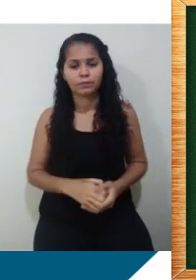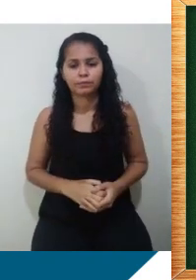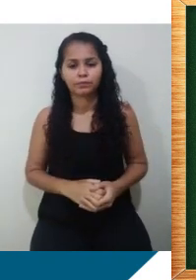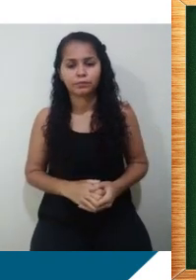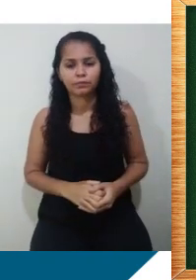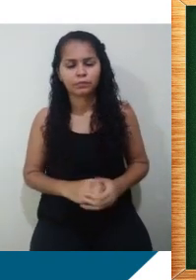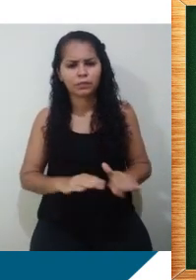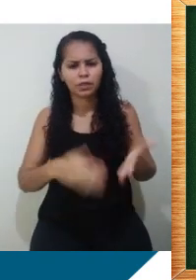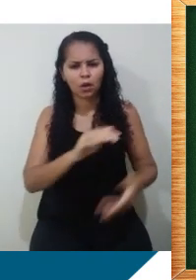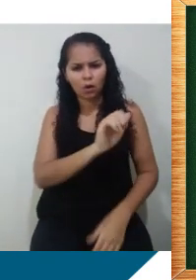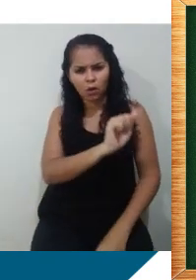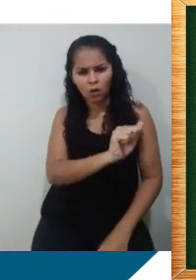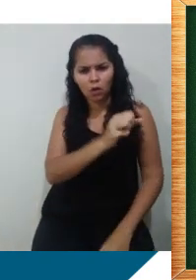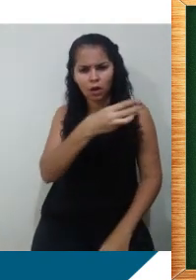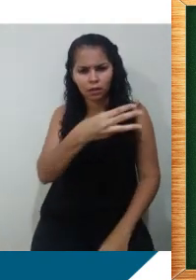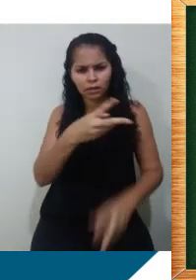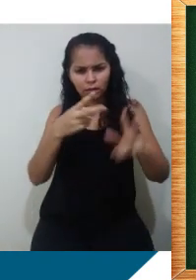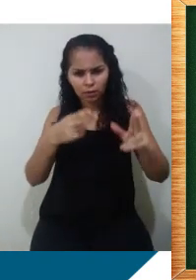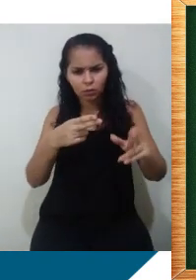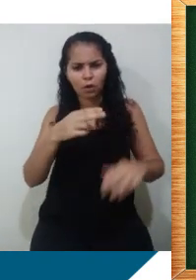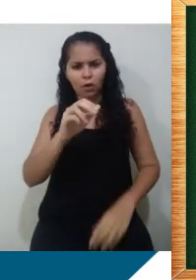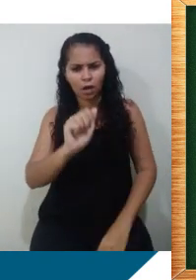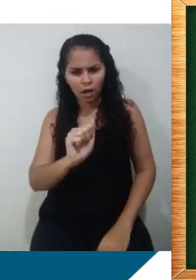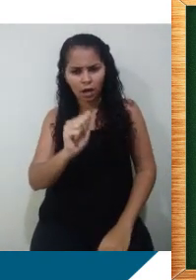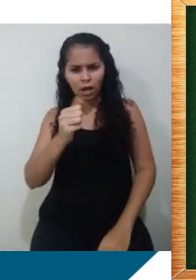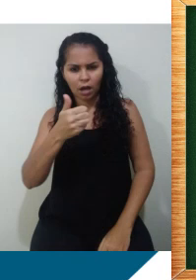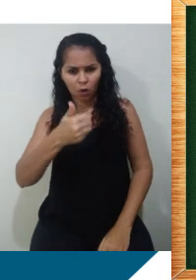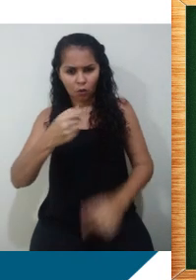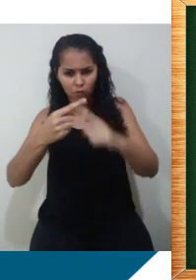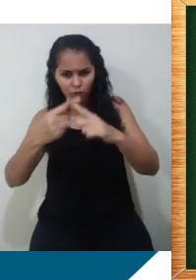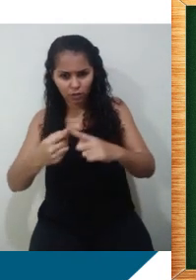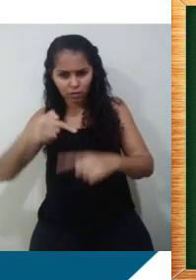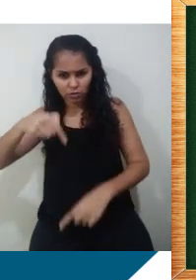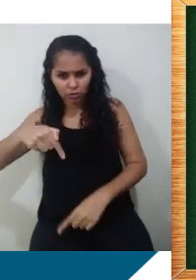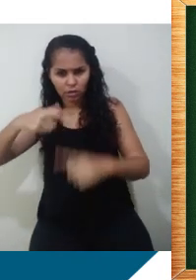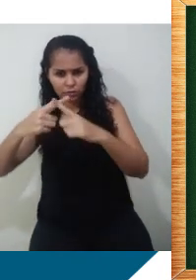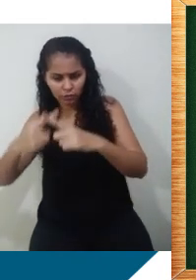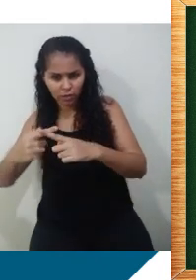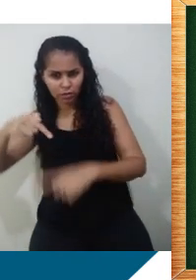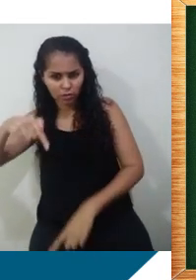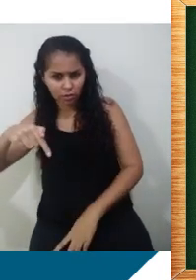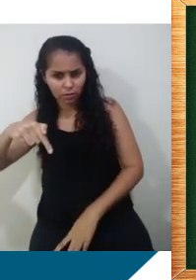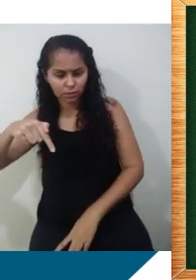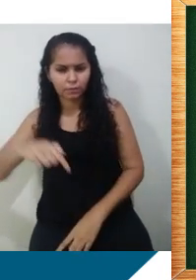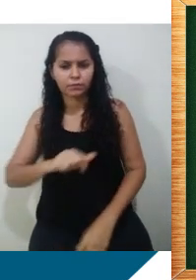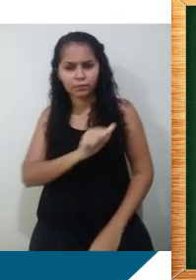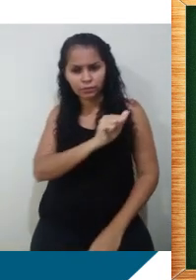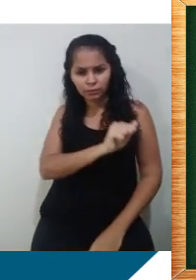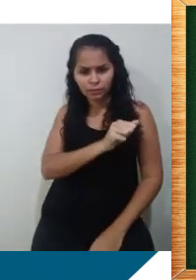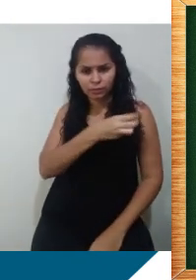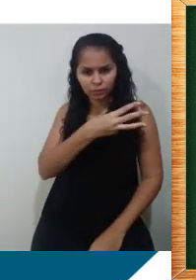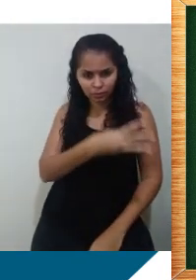A3 é igual a A1 vezes Q vezes Q. Ou seja, A3 é igual a A1